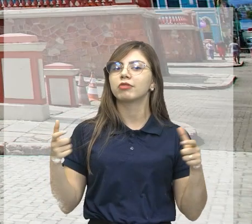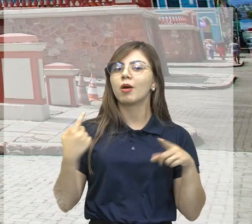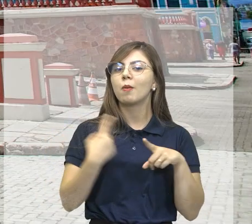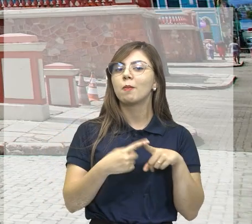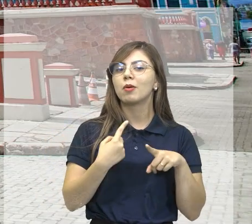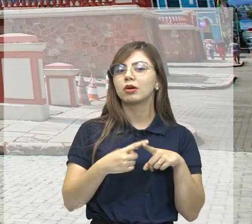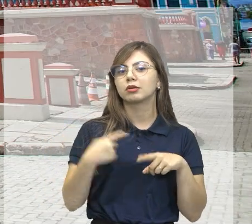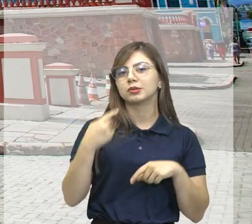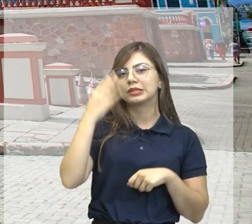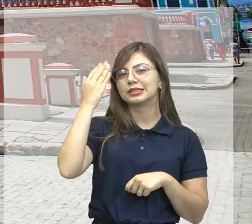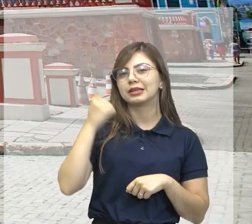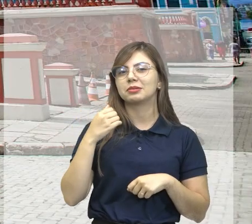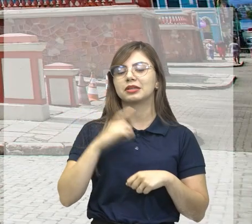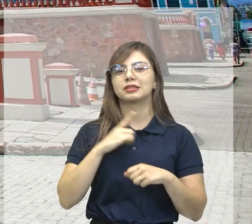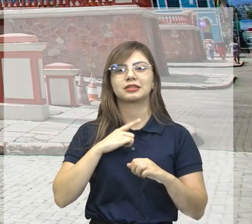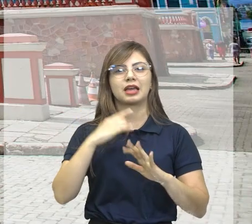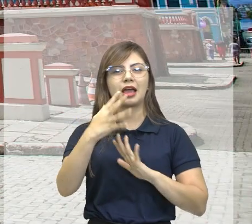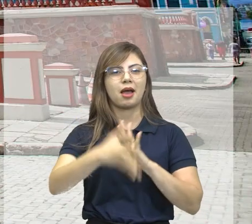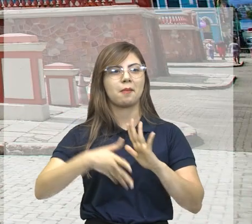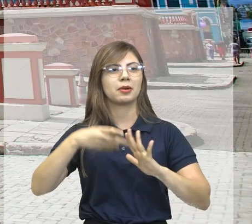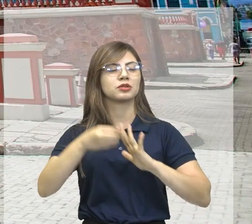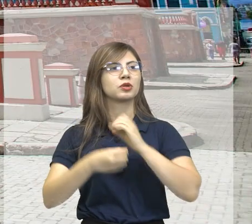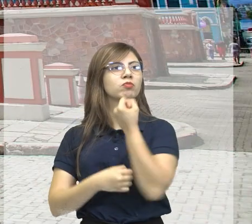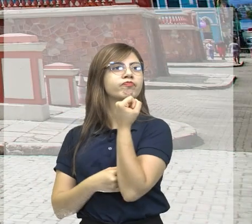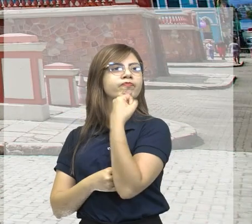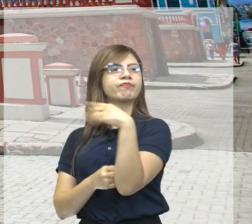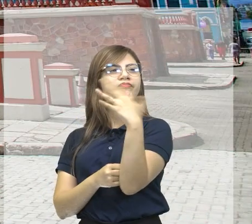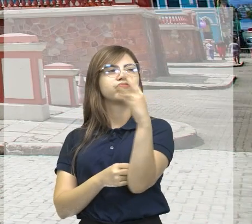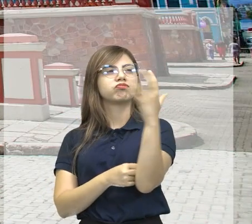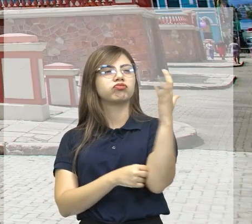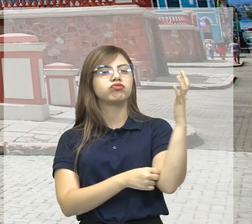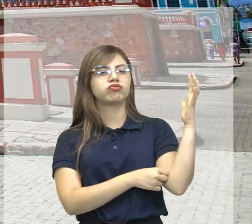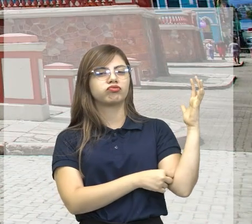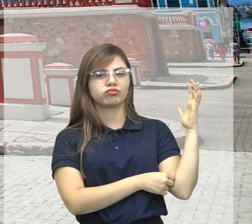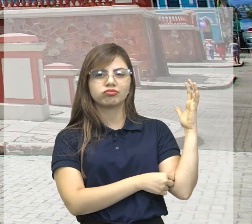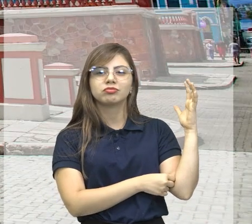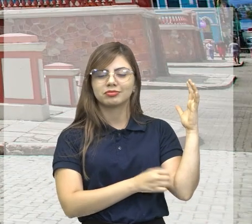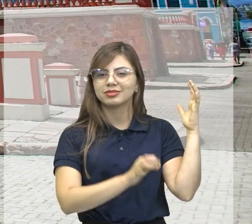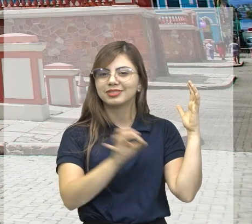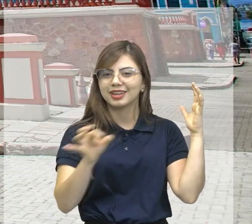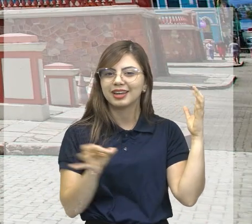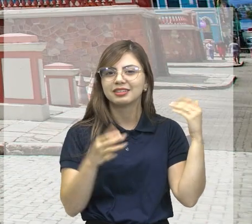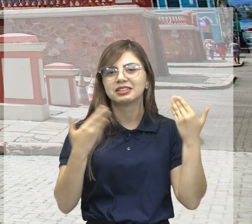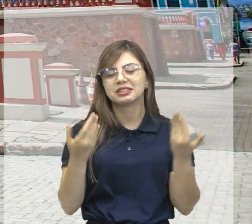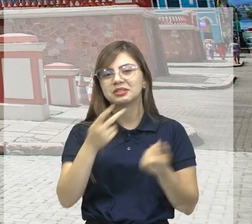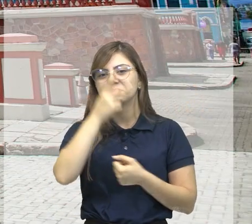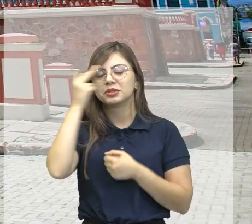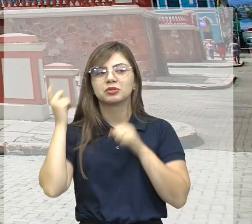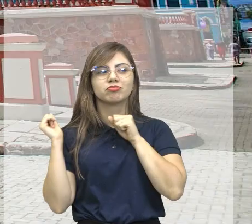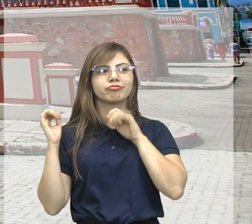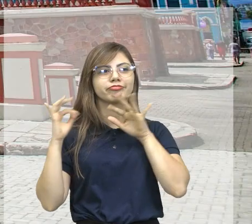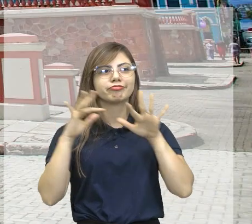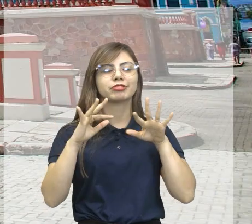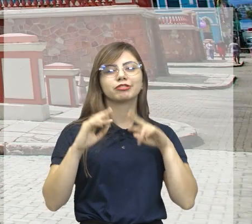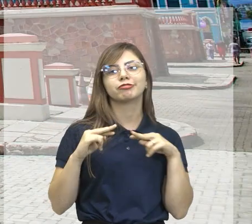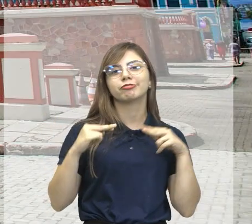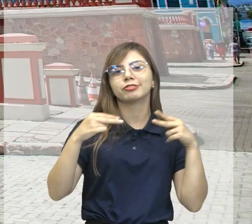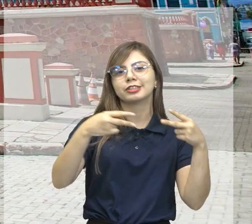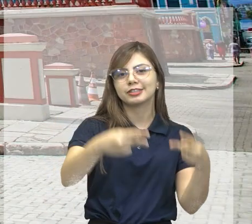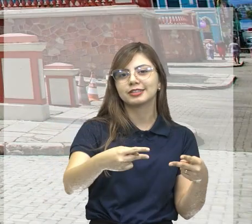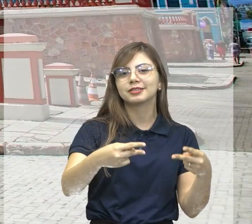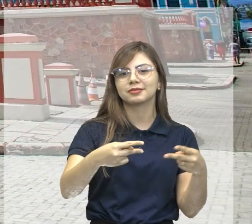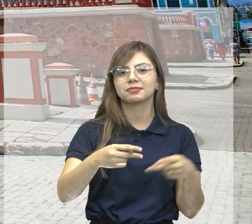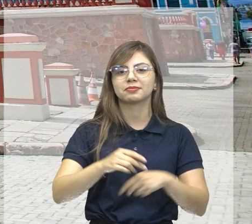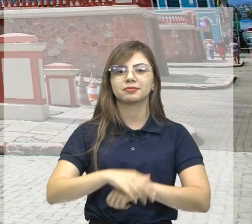nossa imensa floresta, né, desse imenso mar aí verde que nós temos aqui na nossa